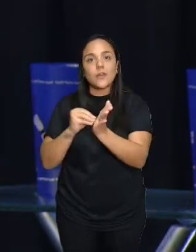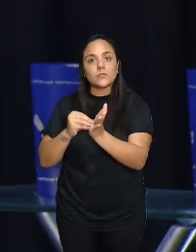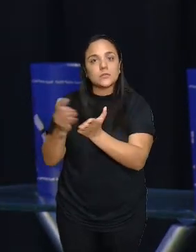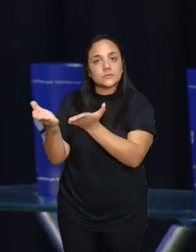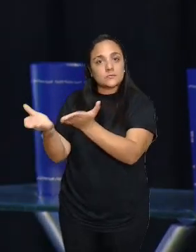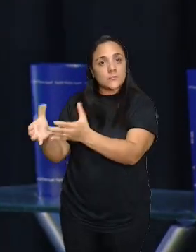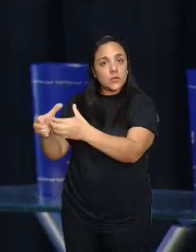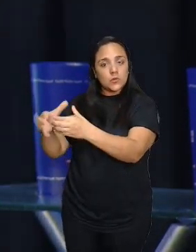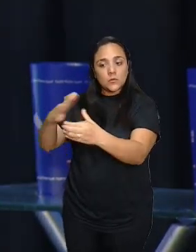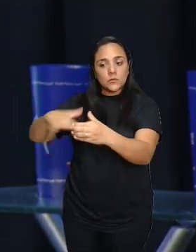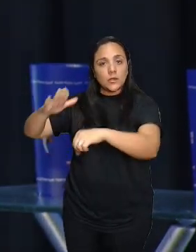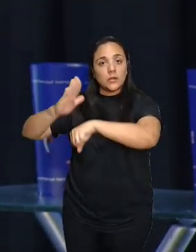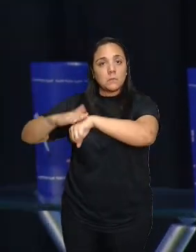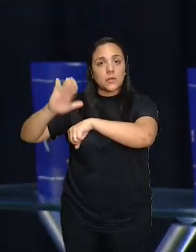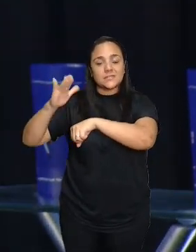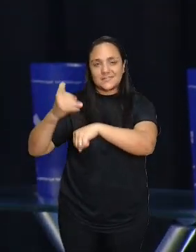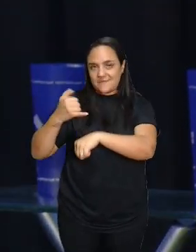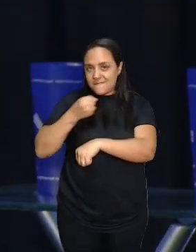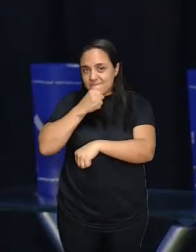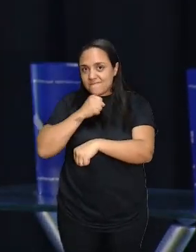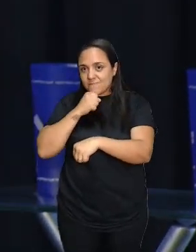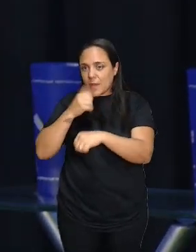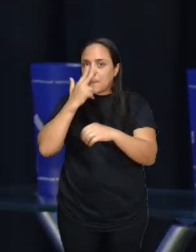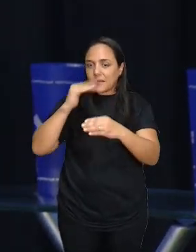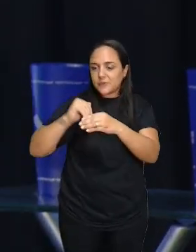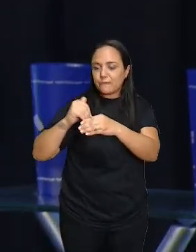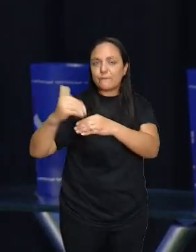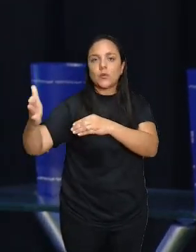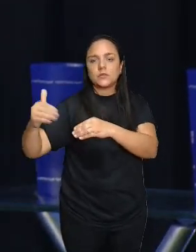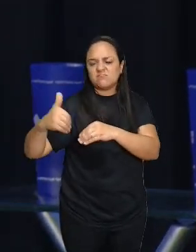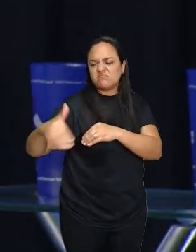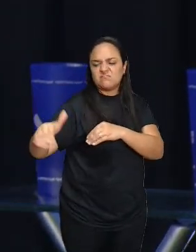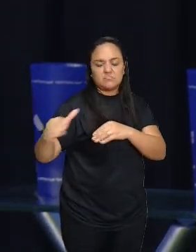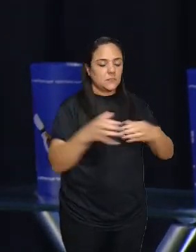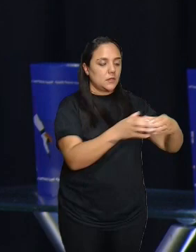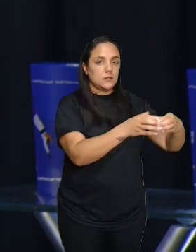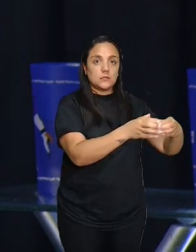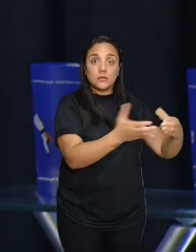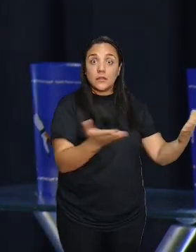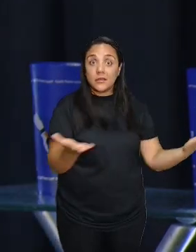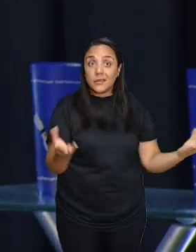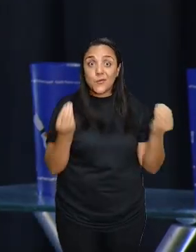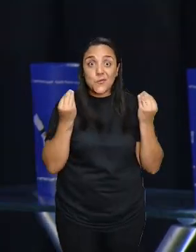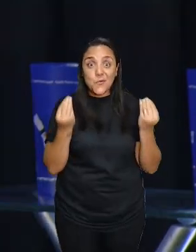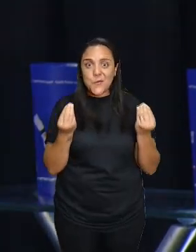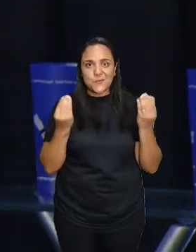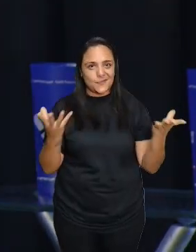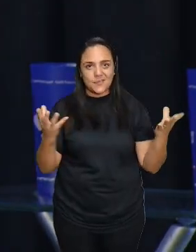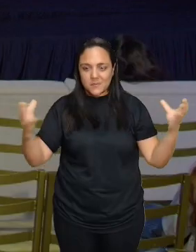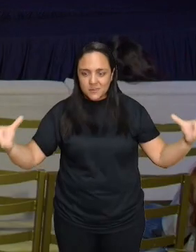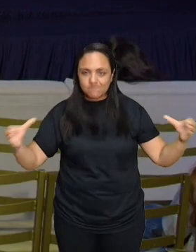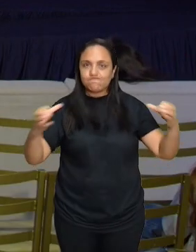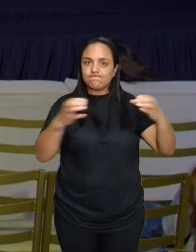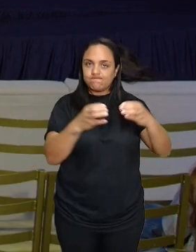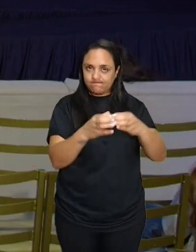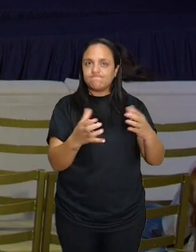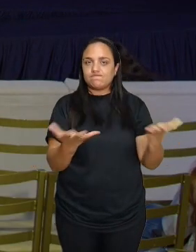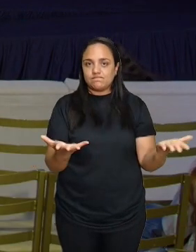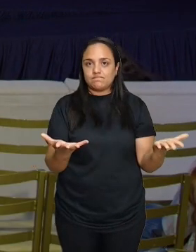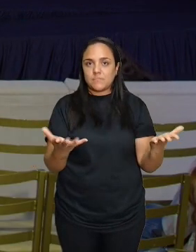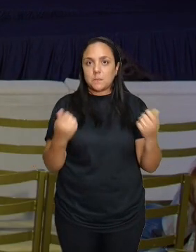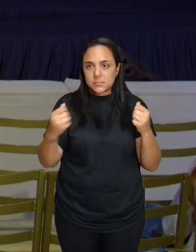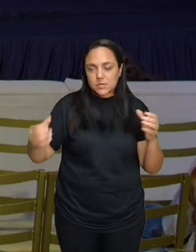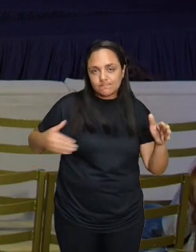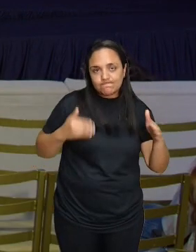velhos cada vez mais fora desse mundo, porque não vai ter produto para eles e serviço. Uma exclusão cada vez maior,